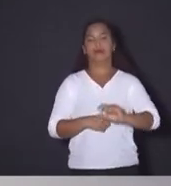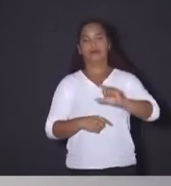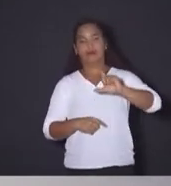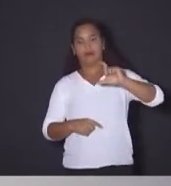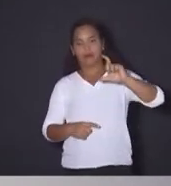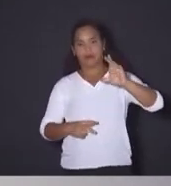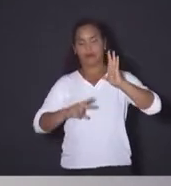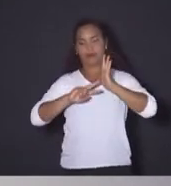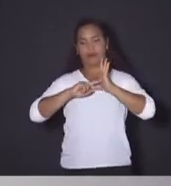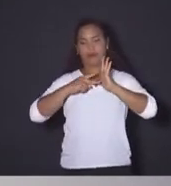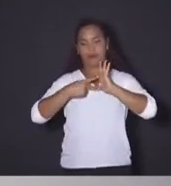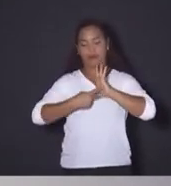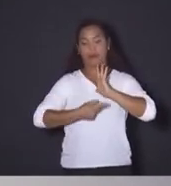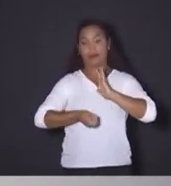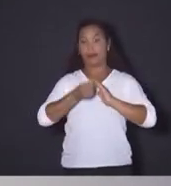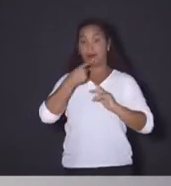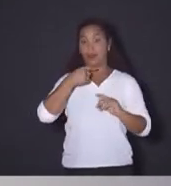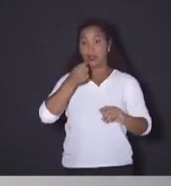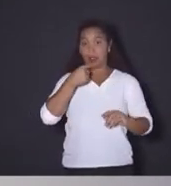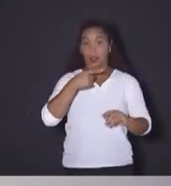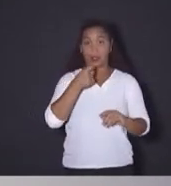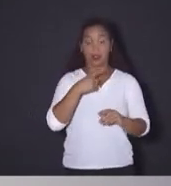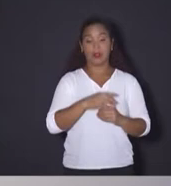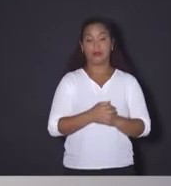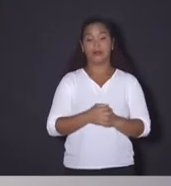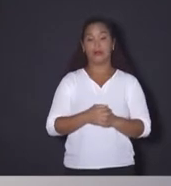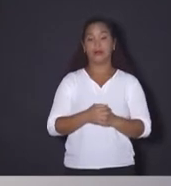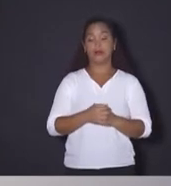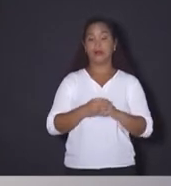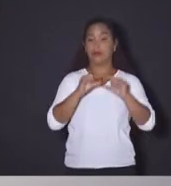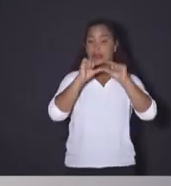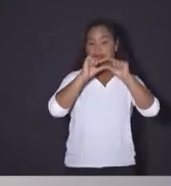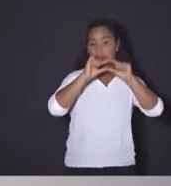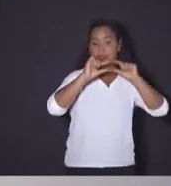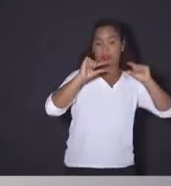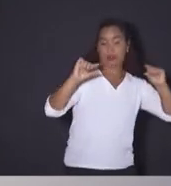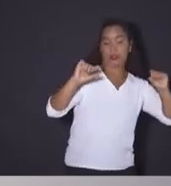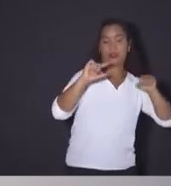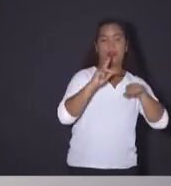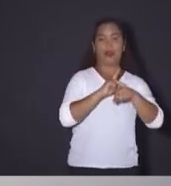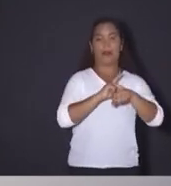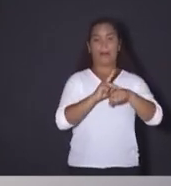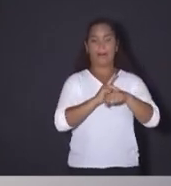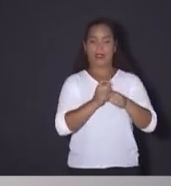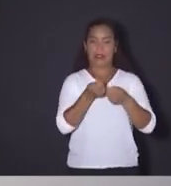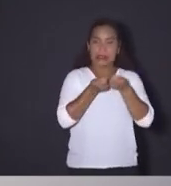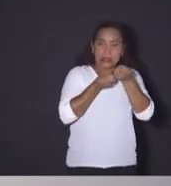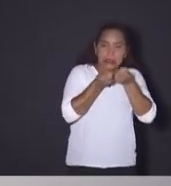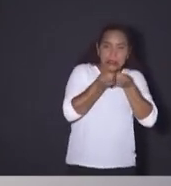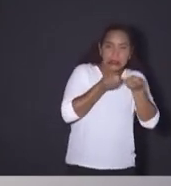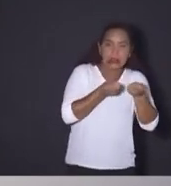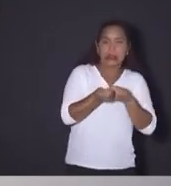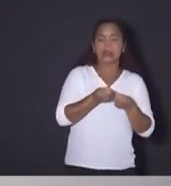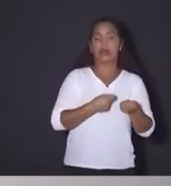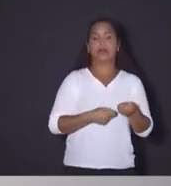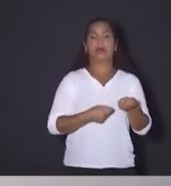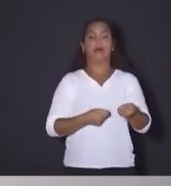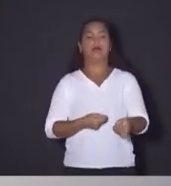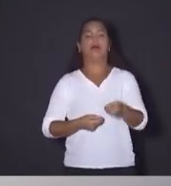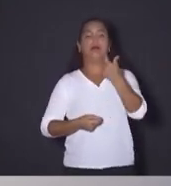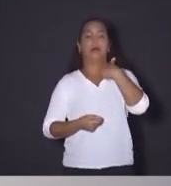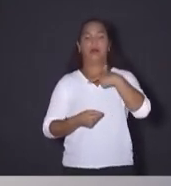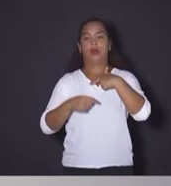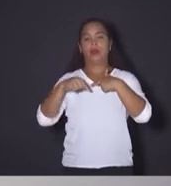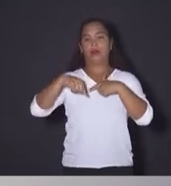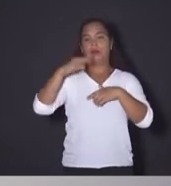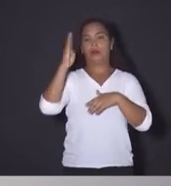ou seja a gente está falando de um medicamento psiquiátrico de tarja preta de venda controlada cujo consumo no nosso país